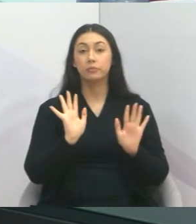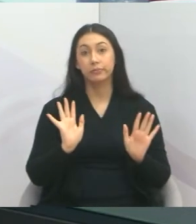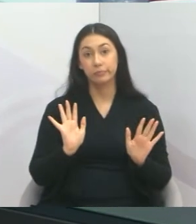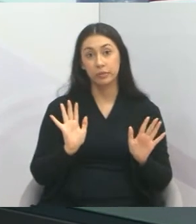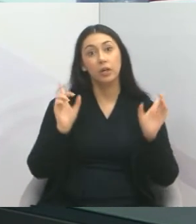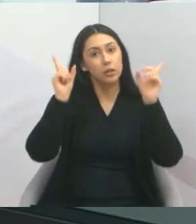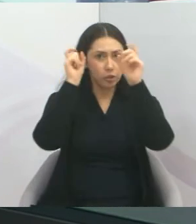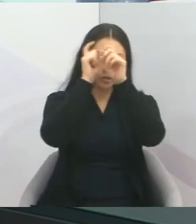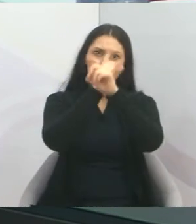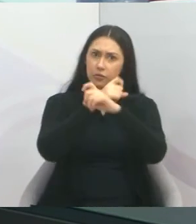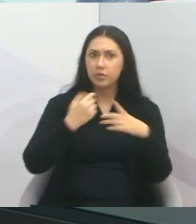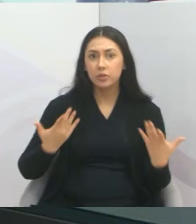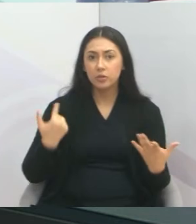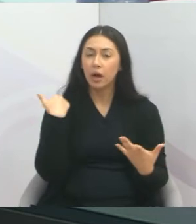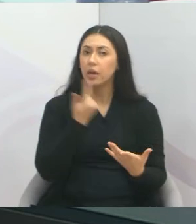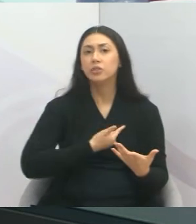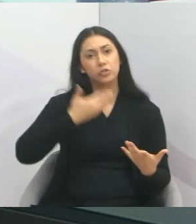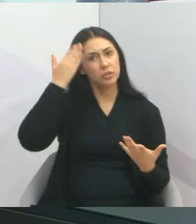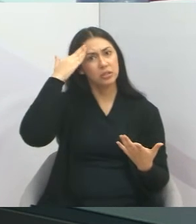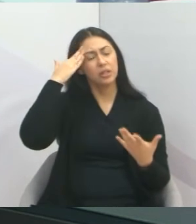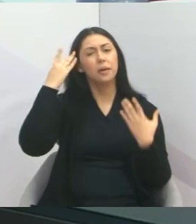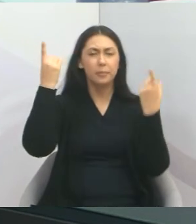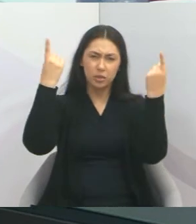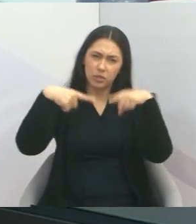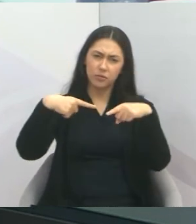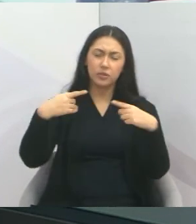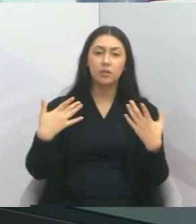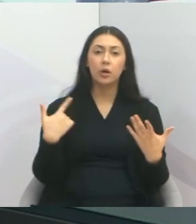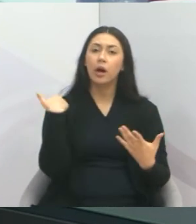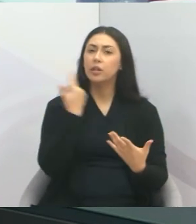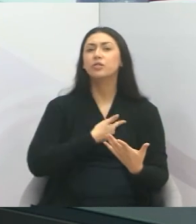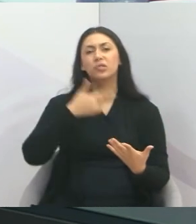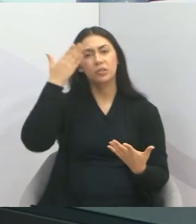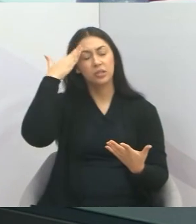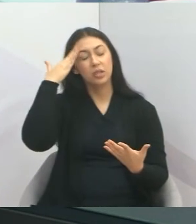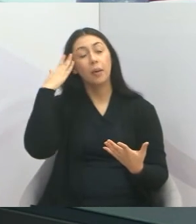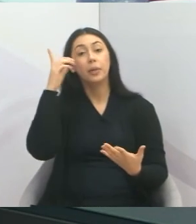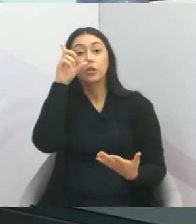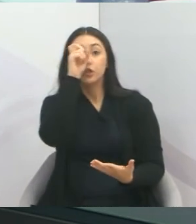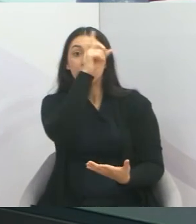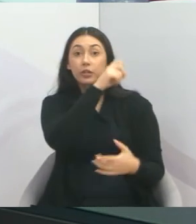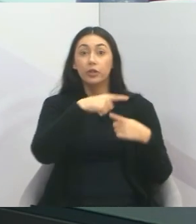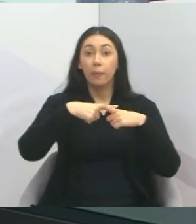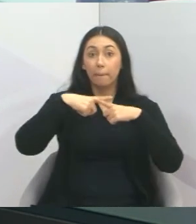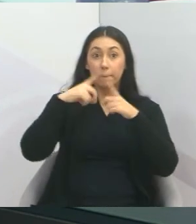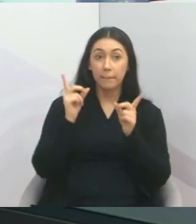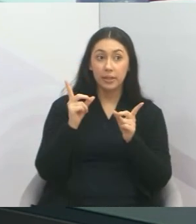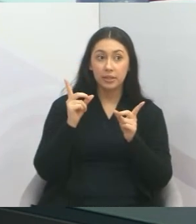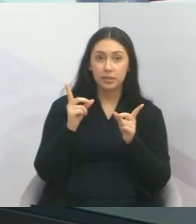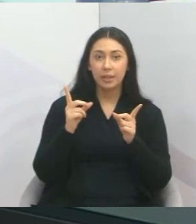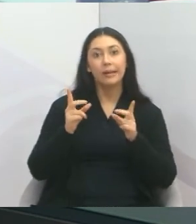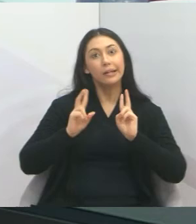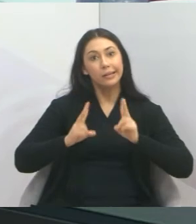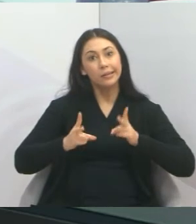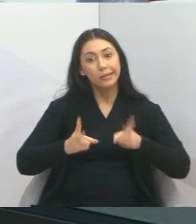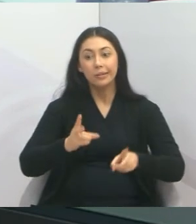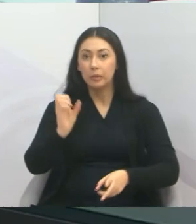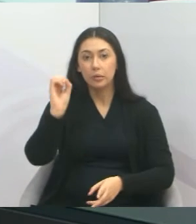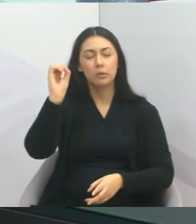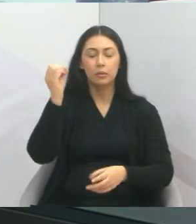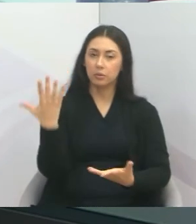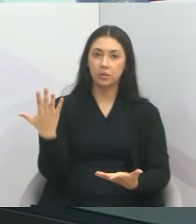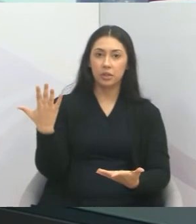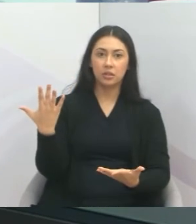tratar a saúde nós sabemos Desafios que tem nós sabemos disso mas isso tem sido rotineiro